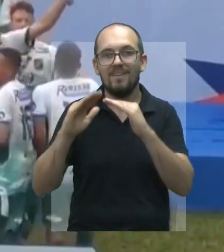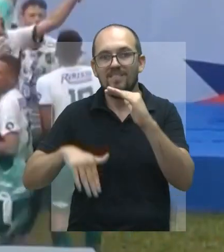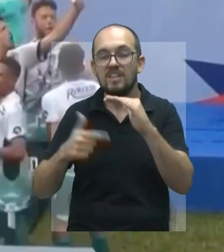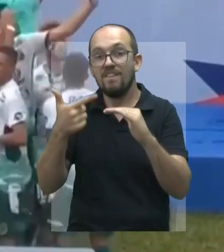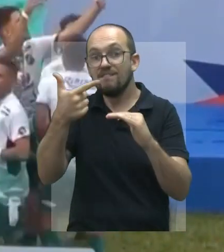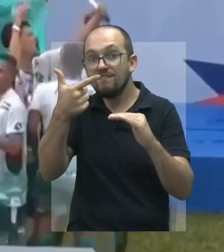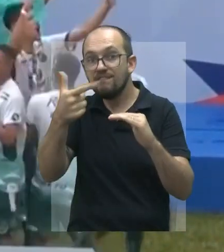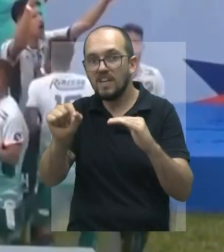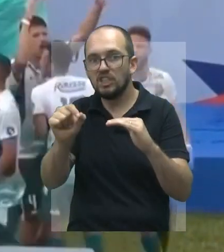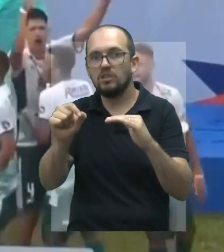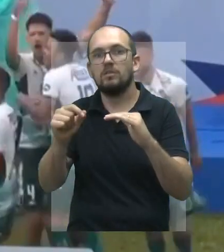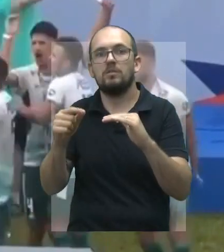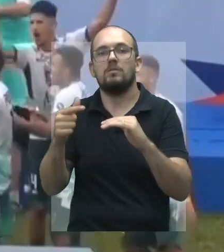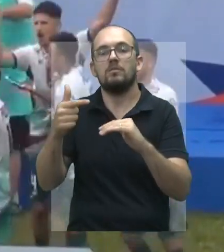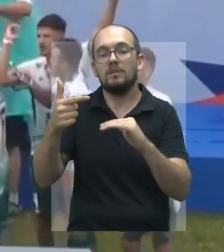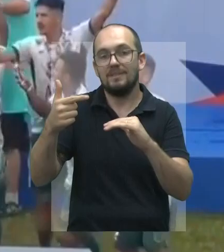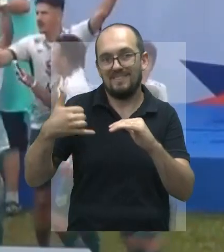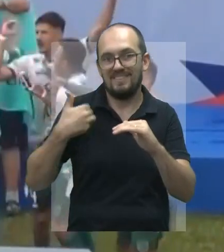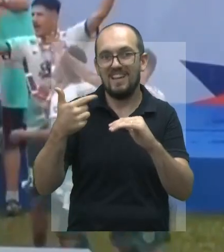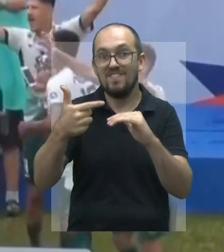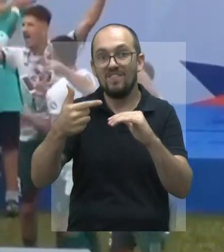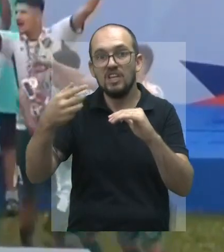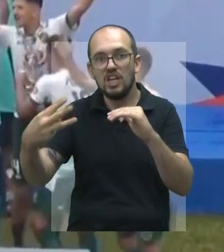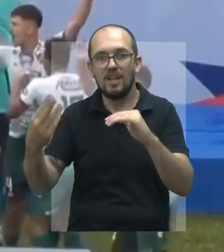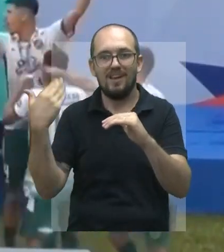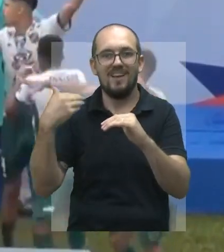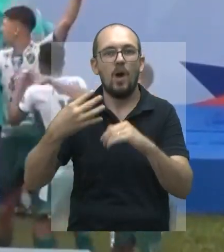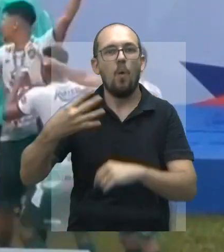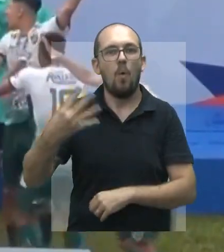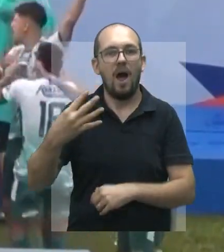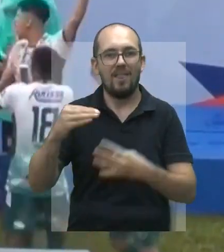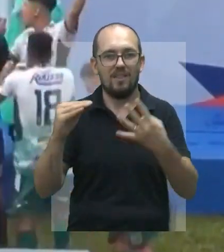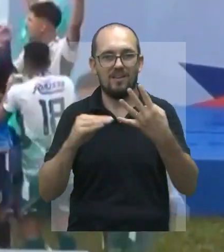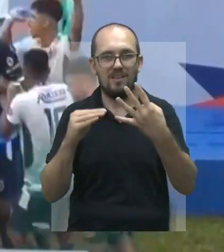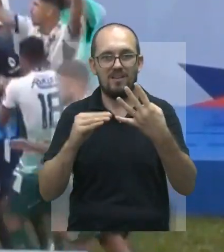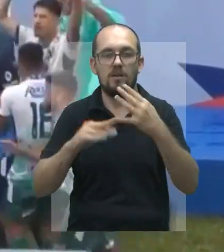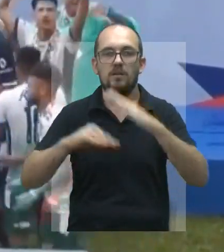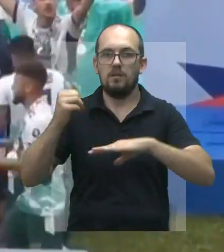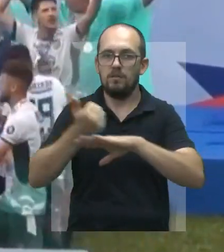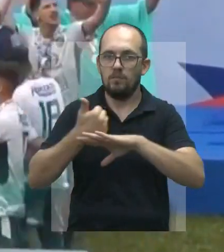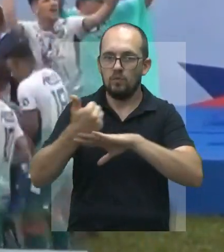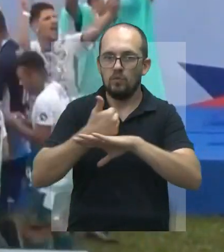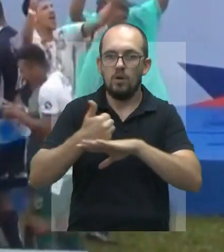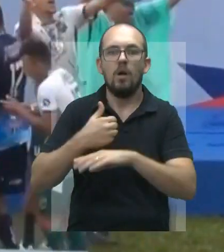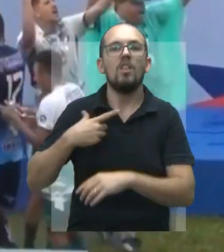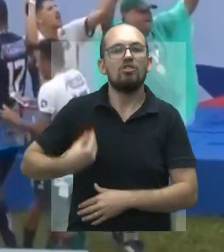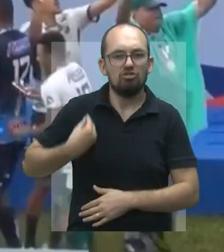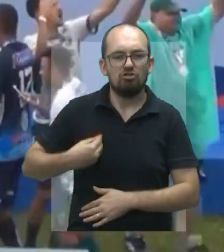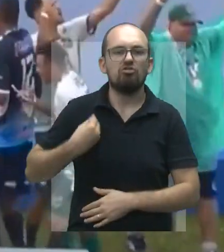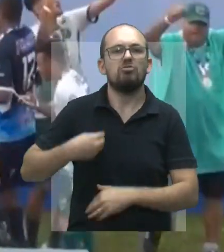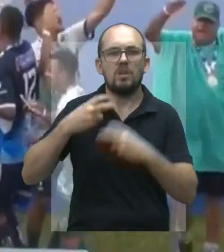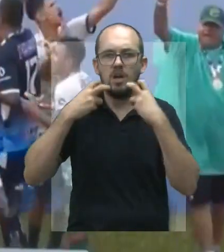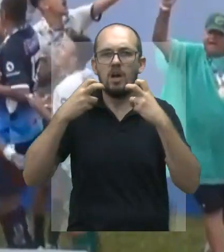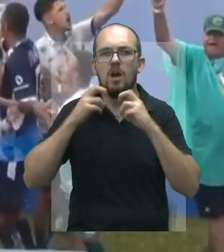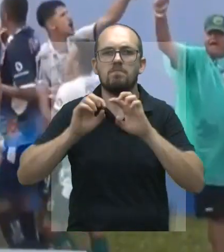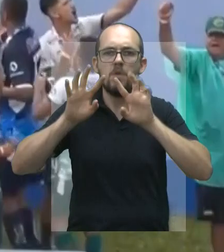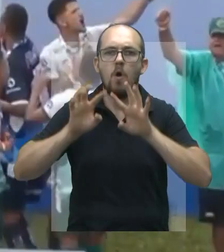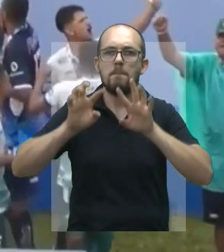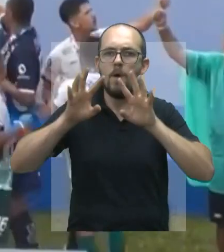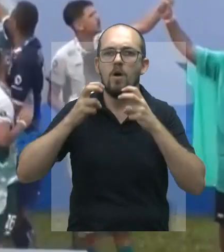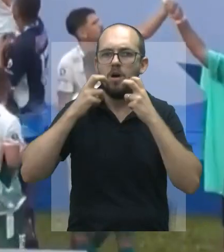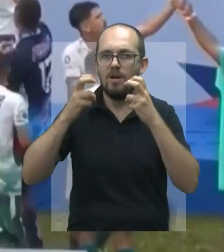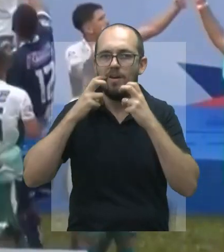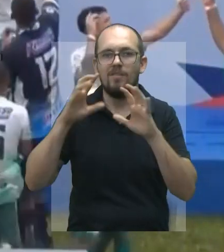do Sub-23 que disputou a 4ª divisão do Campeonato Paulista Profissional, estava aí junto com essa turma, esse